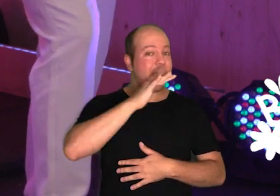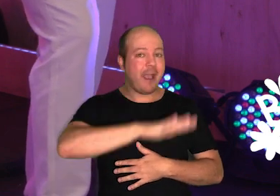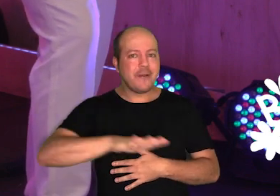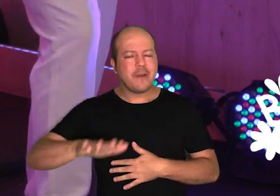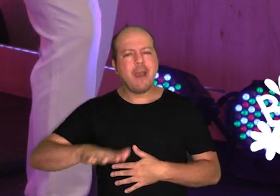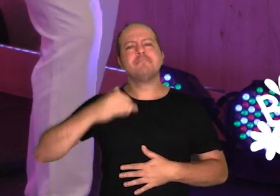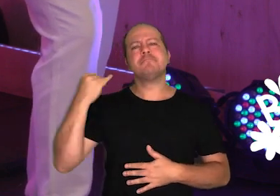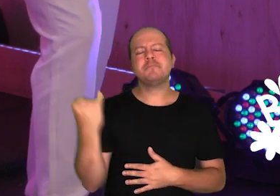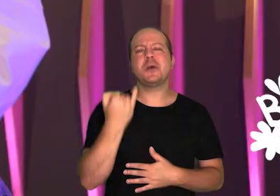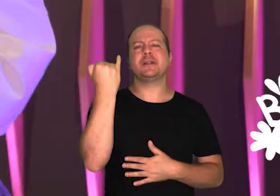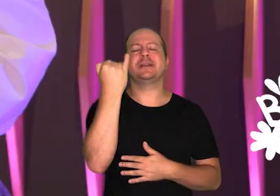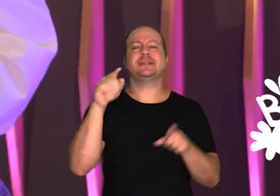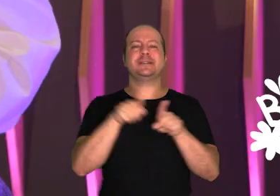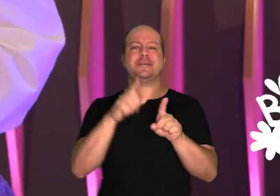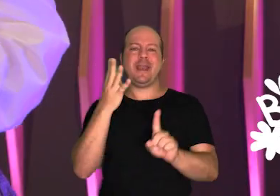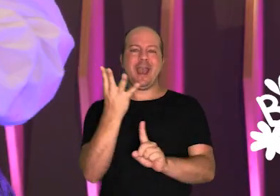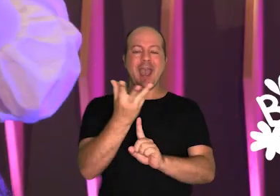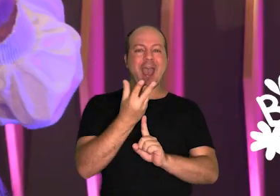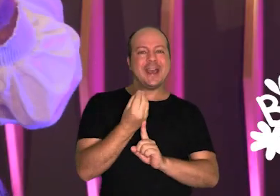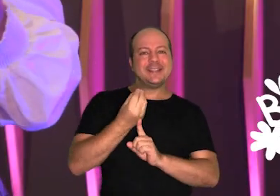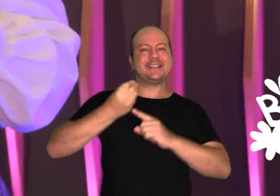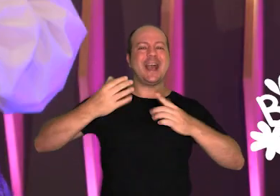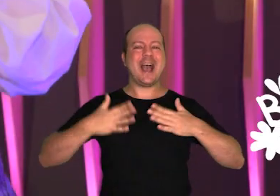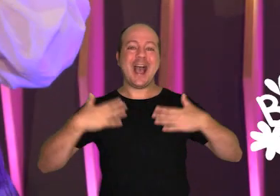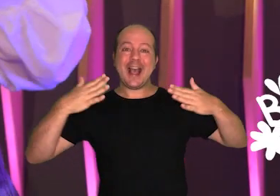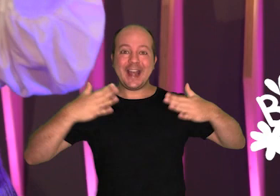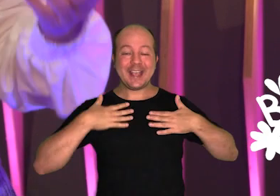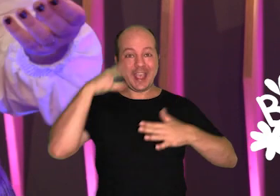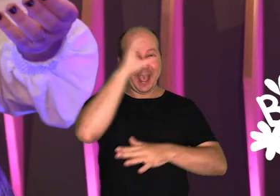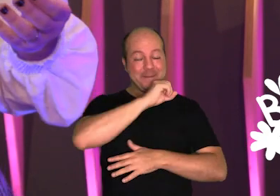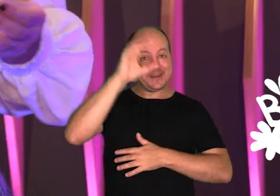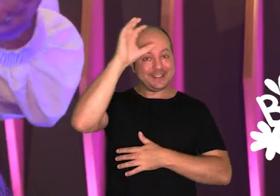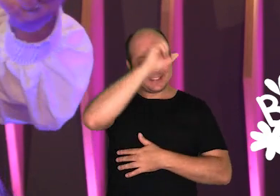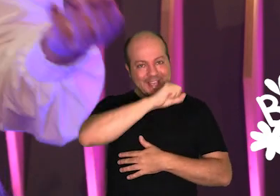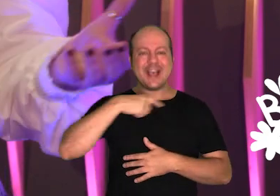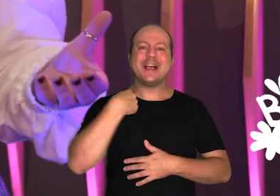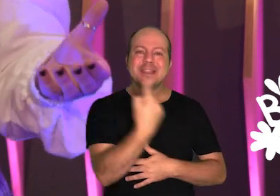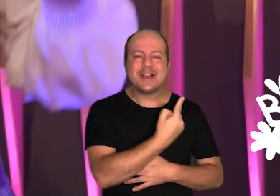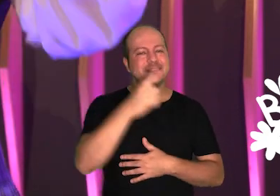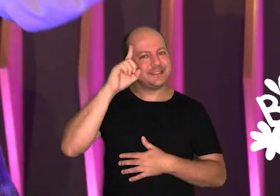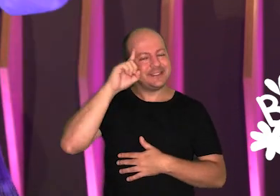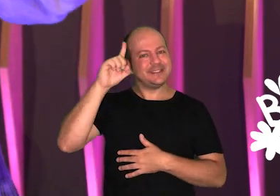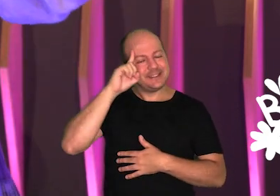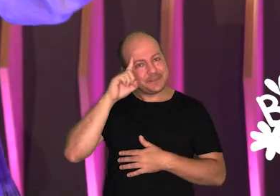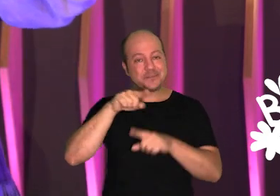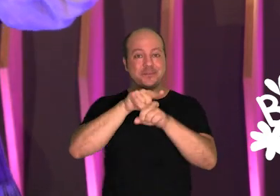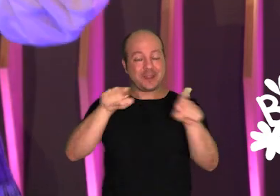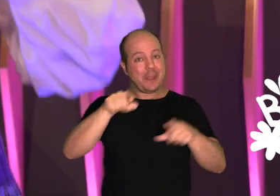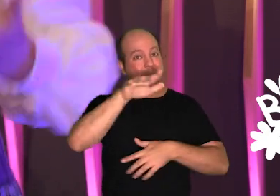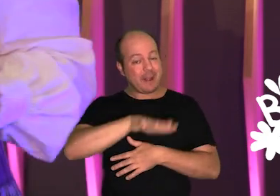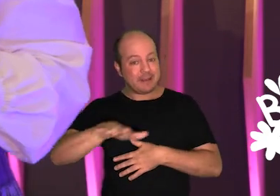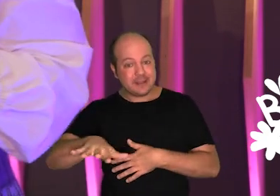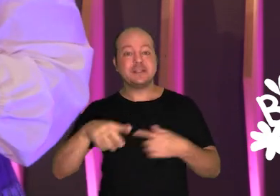percebemos a importância da arte, da alegria, da aprendizagem do nosso dia a dia, tanto para as